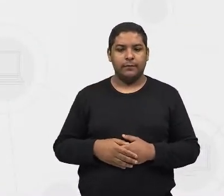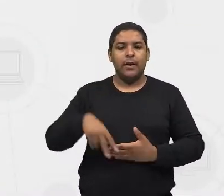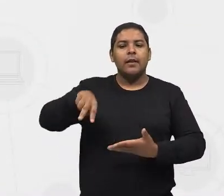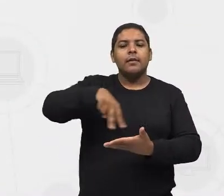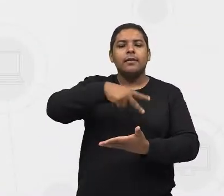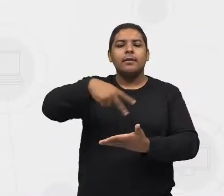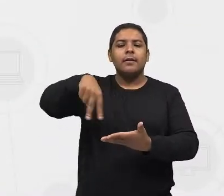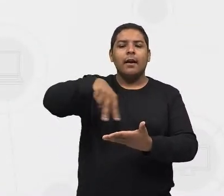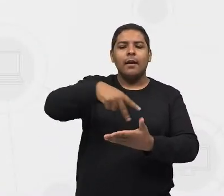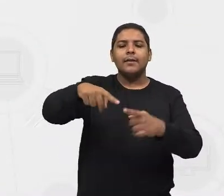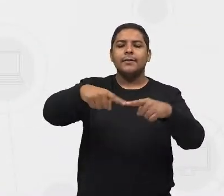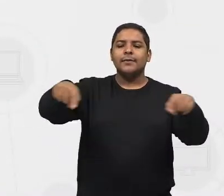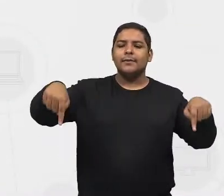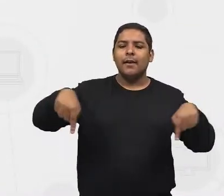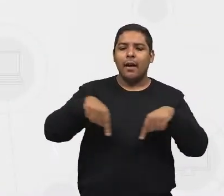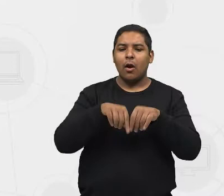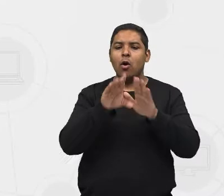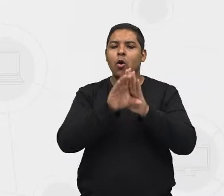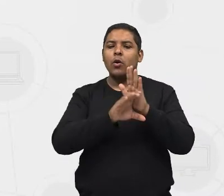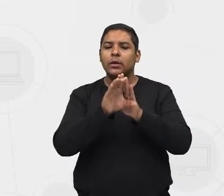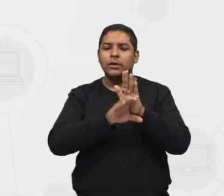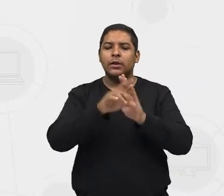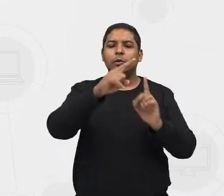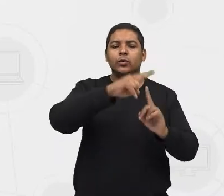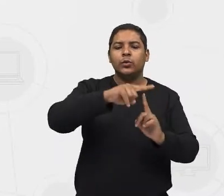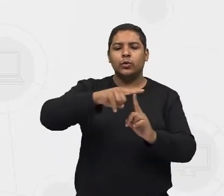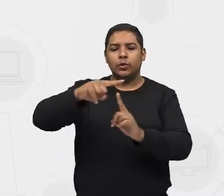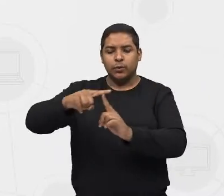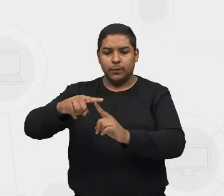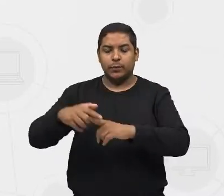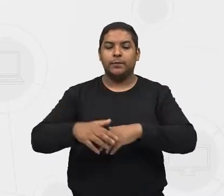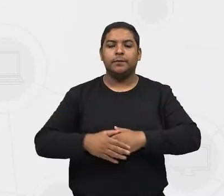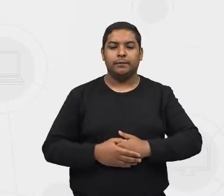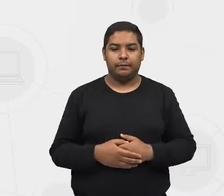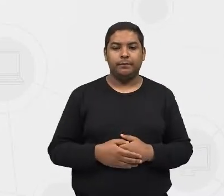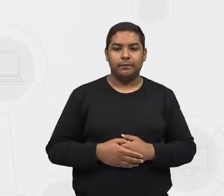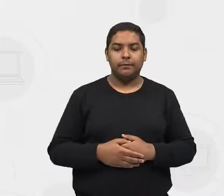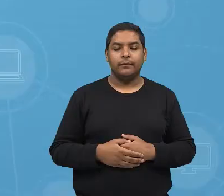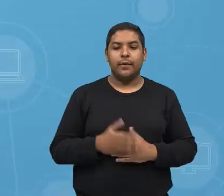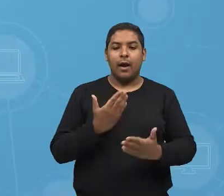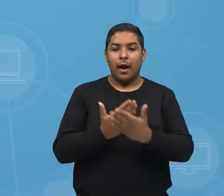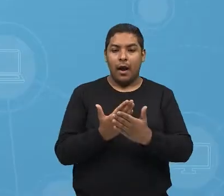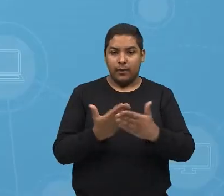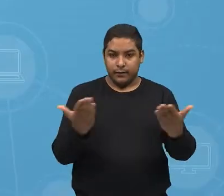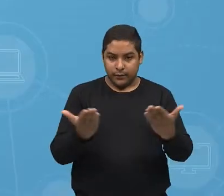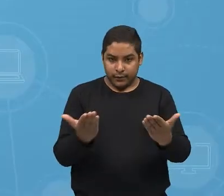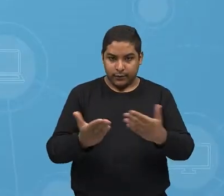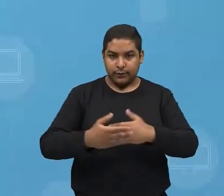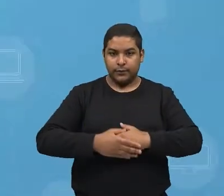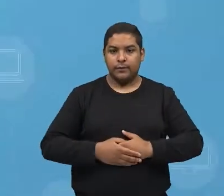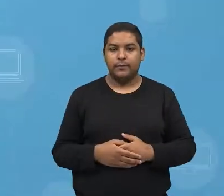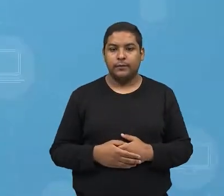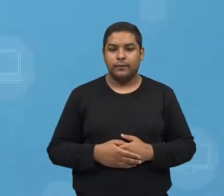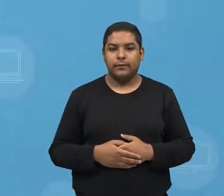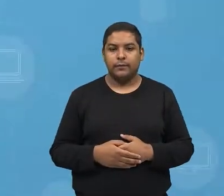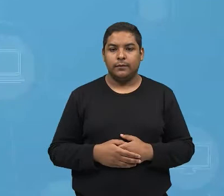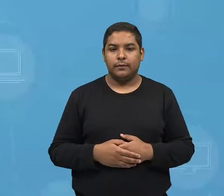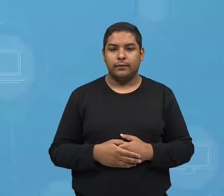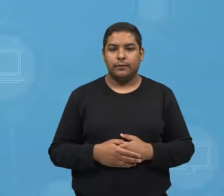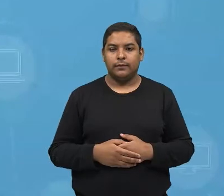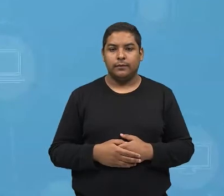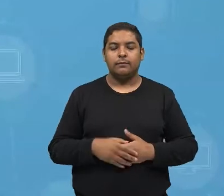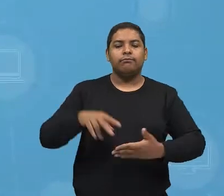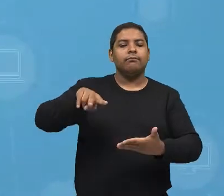de salão, conceito e estilos. Essa será a nossa aula de hoje. Então, por que não falar